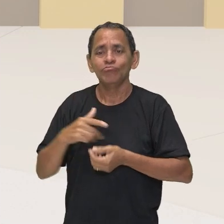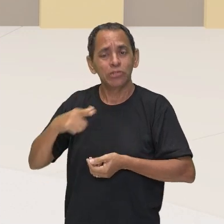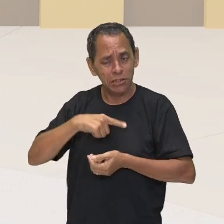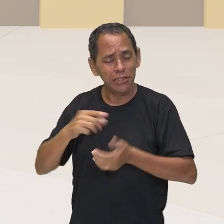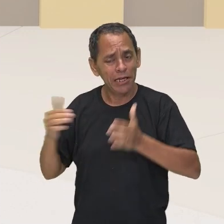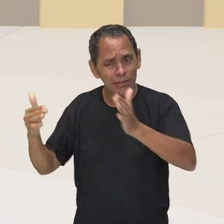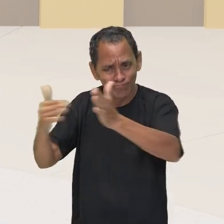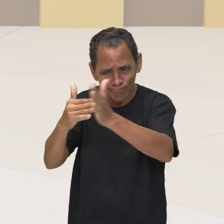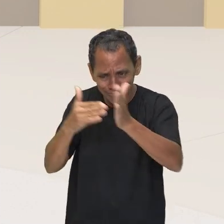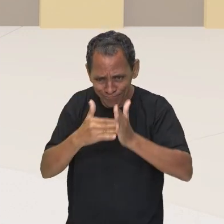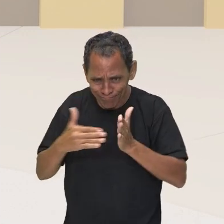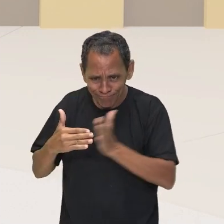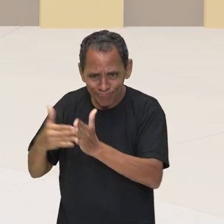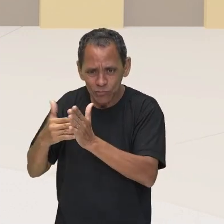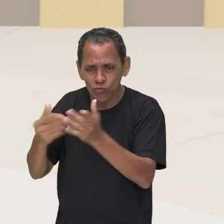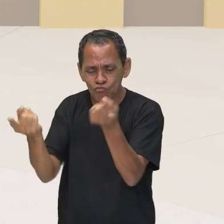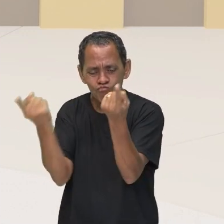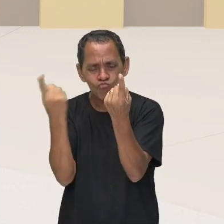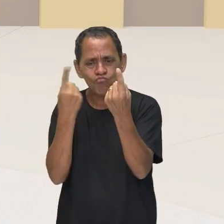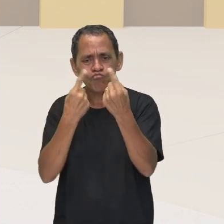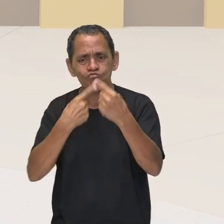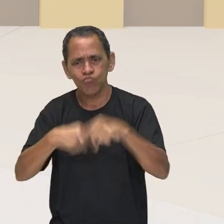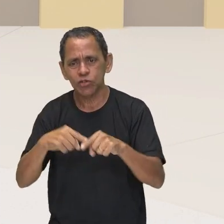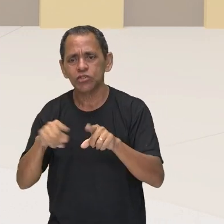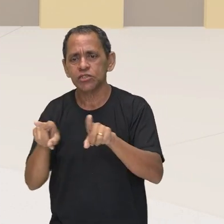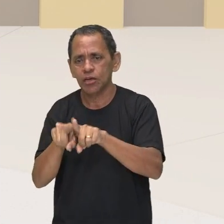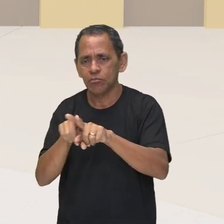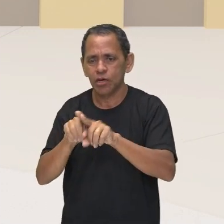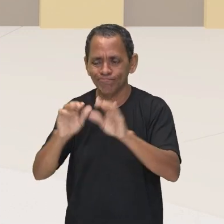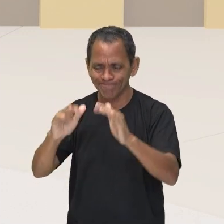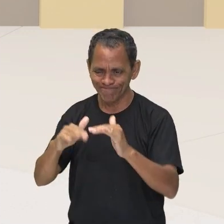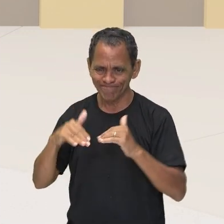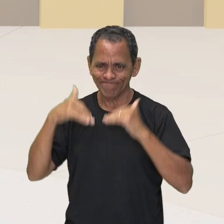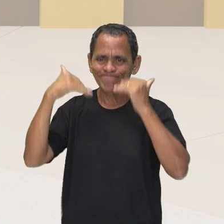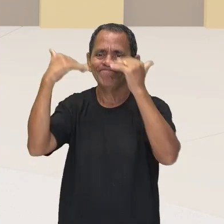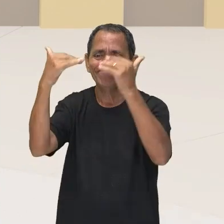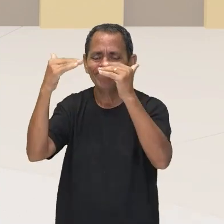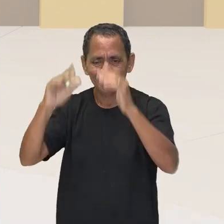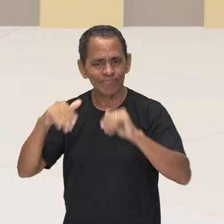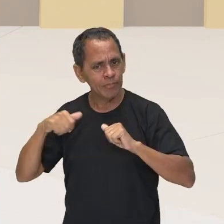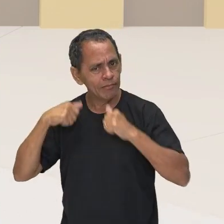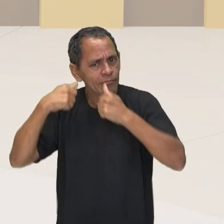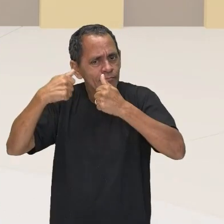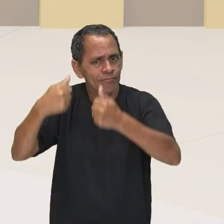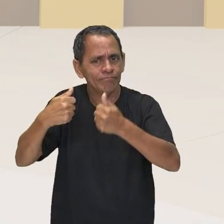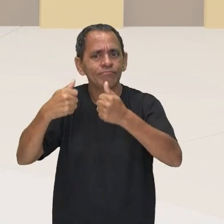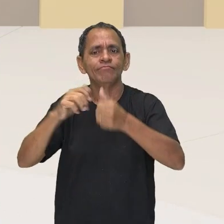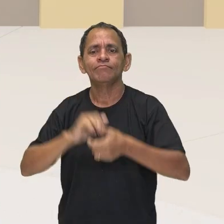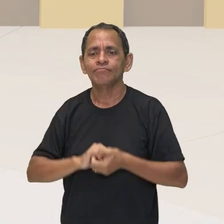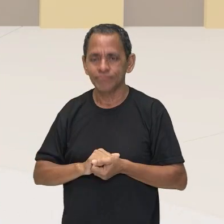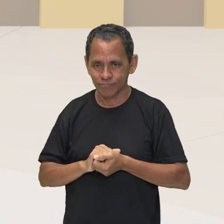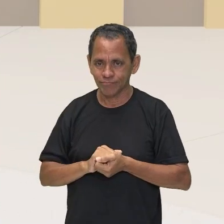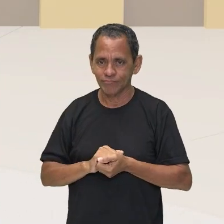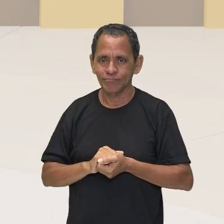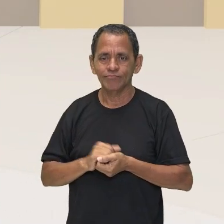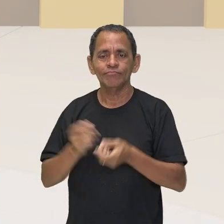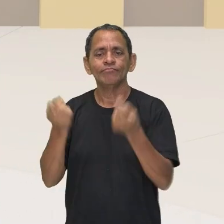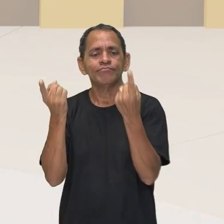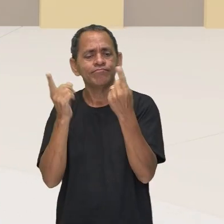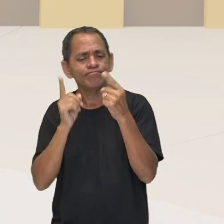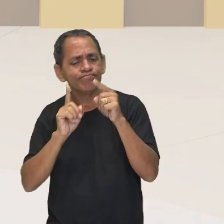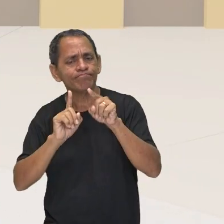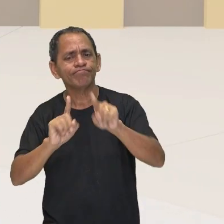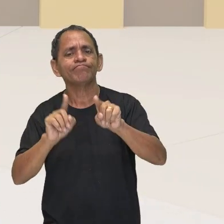gente vai ver que a motivação para superar desafios. Então, precisamos nos motivar para